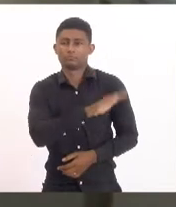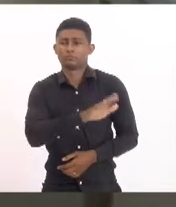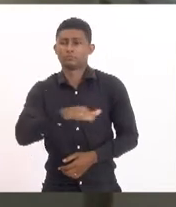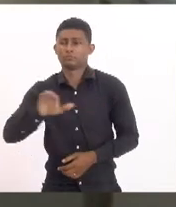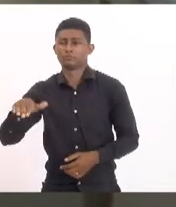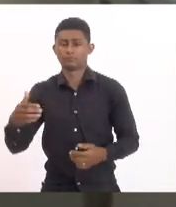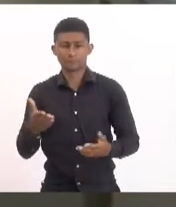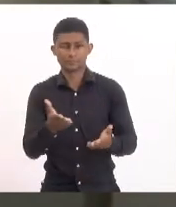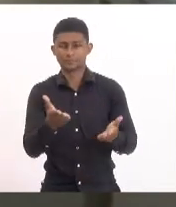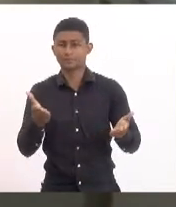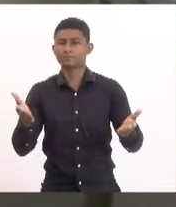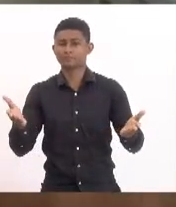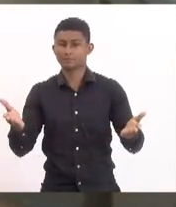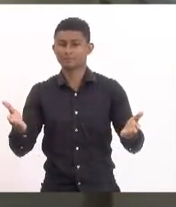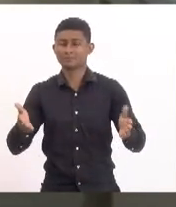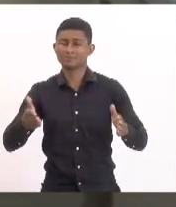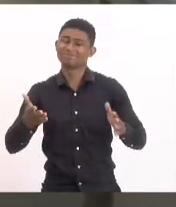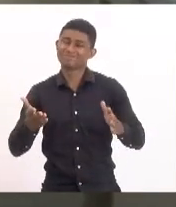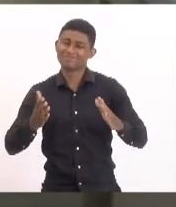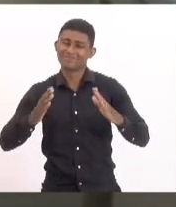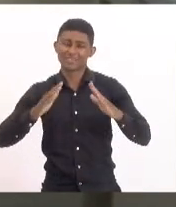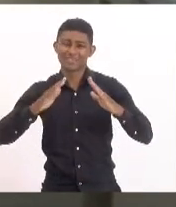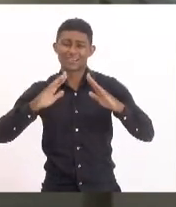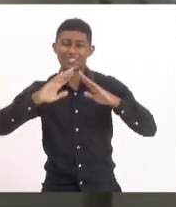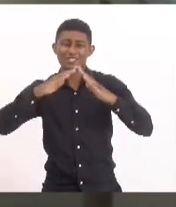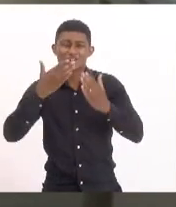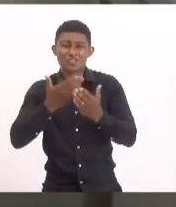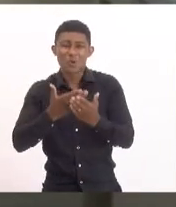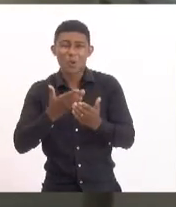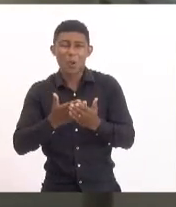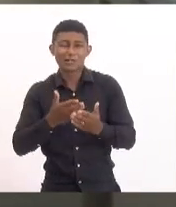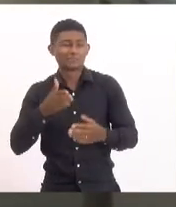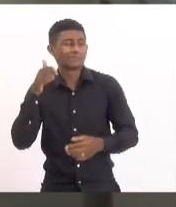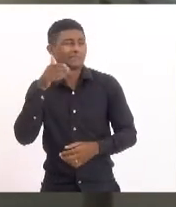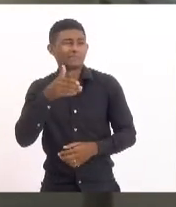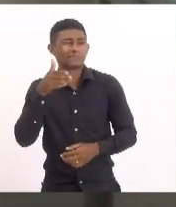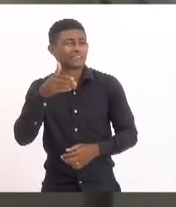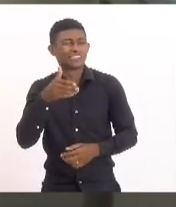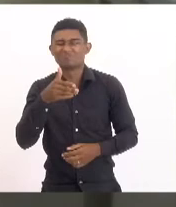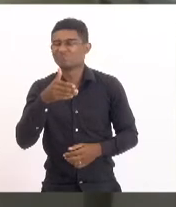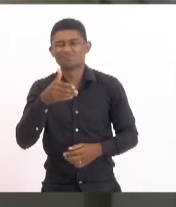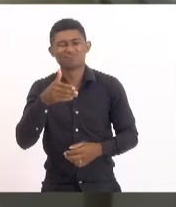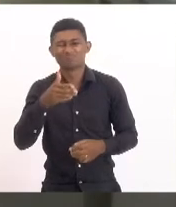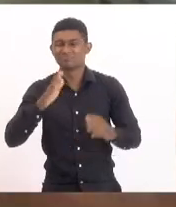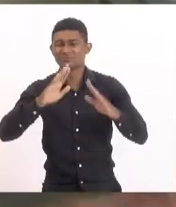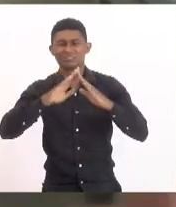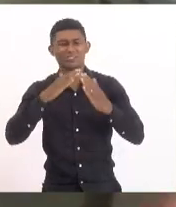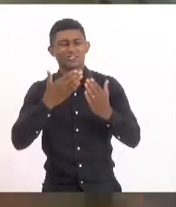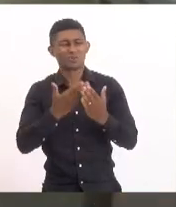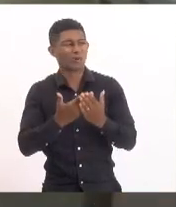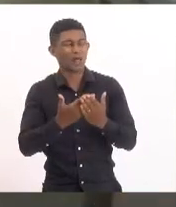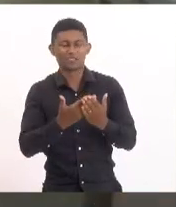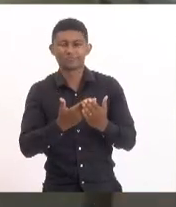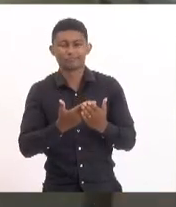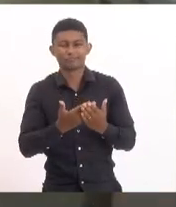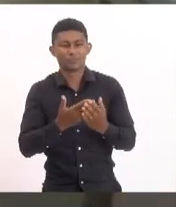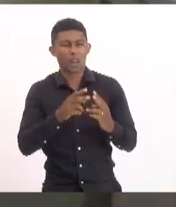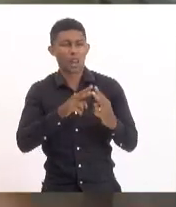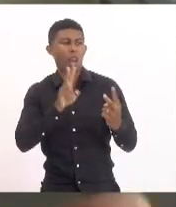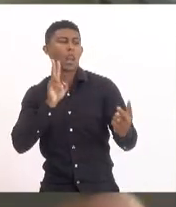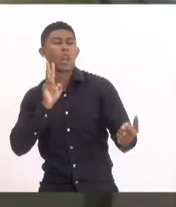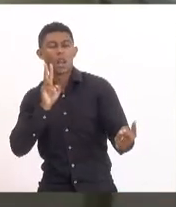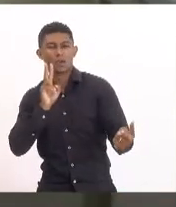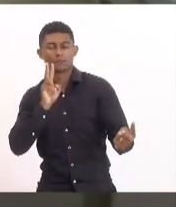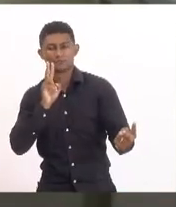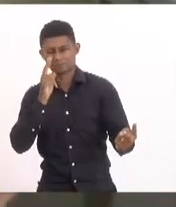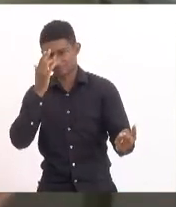ficam sem aula, com essa política de aula remota que não é verdadeira, aula remota é para